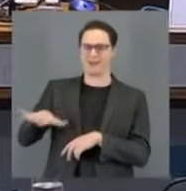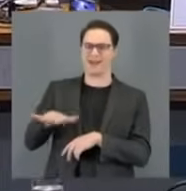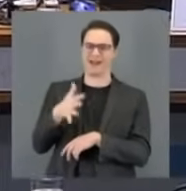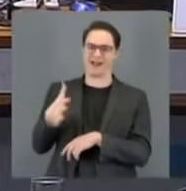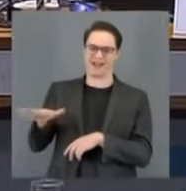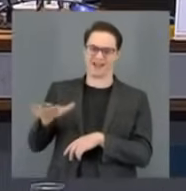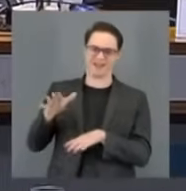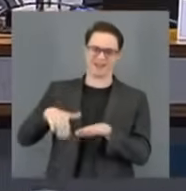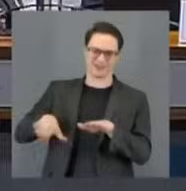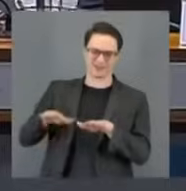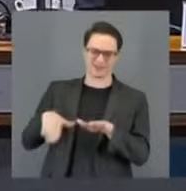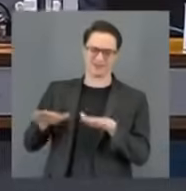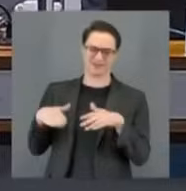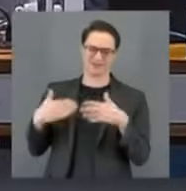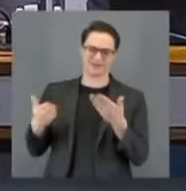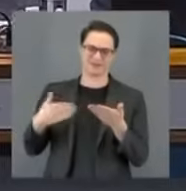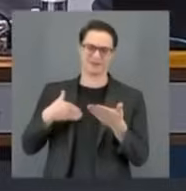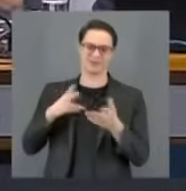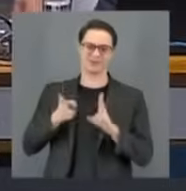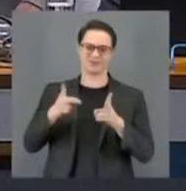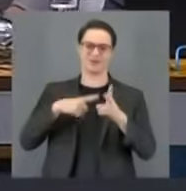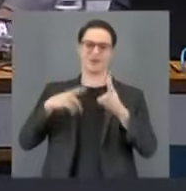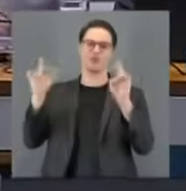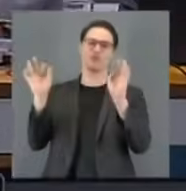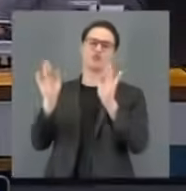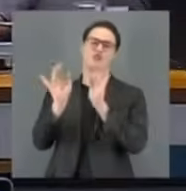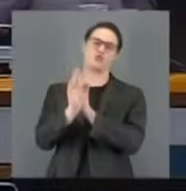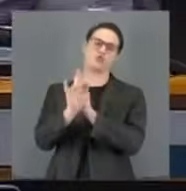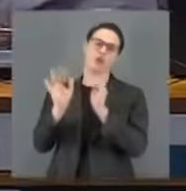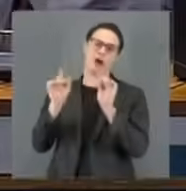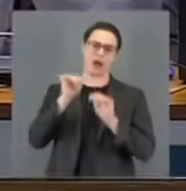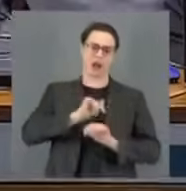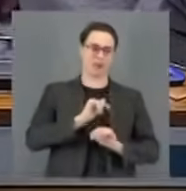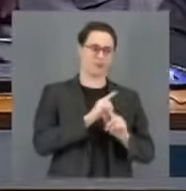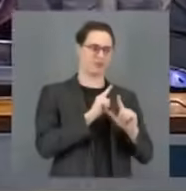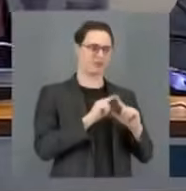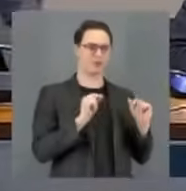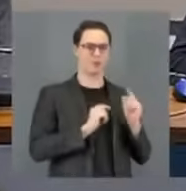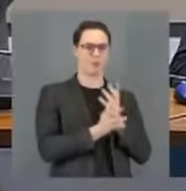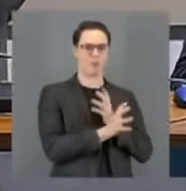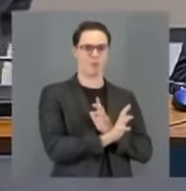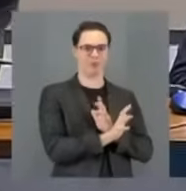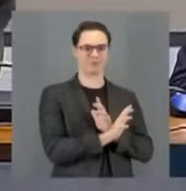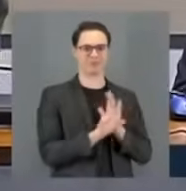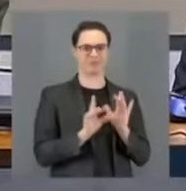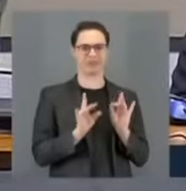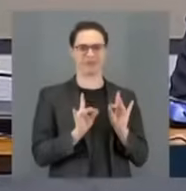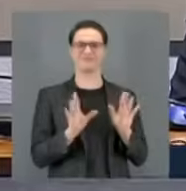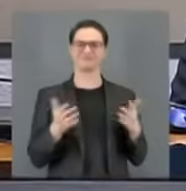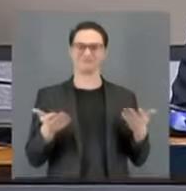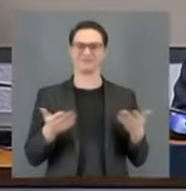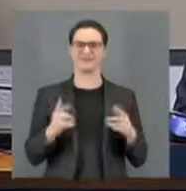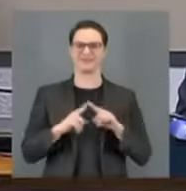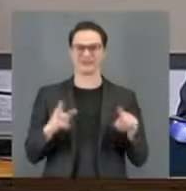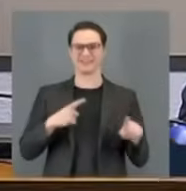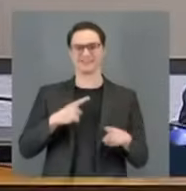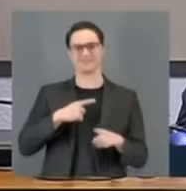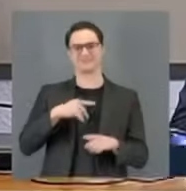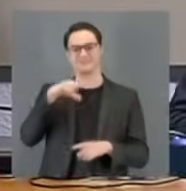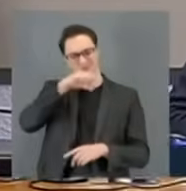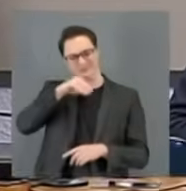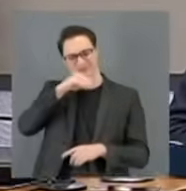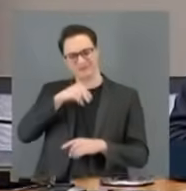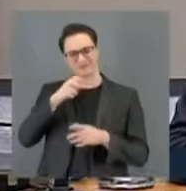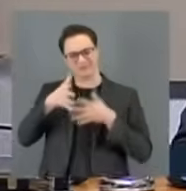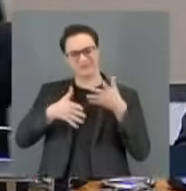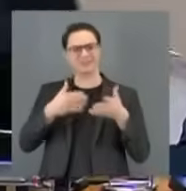e sempre quando eu venho para Brasília dá uma secura, mas tentarei me sair o melhor possível.